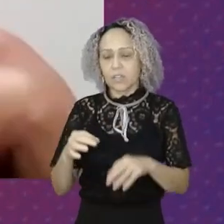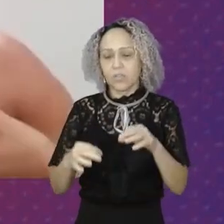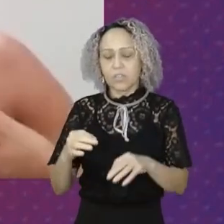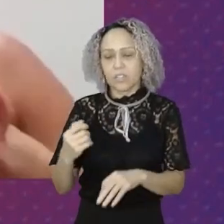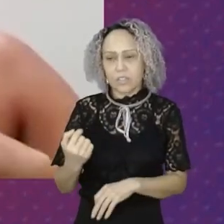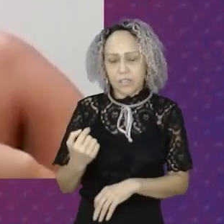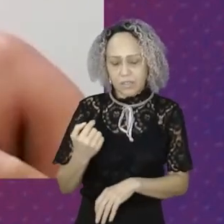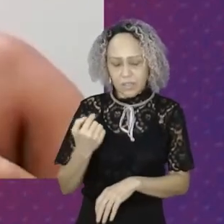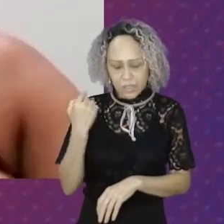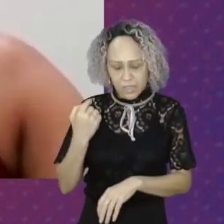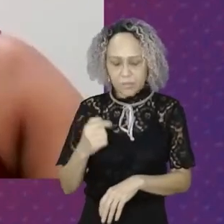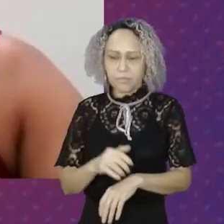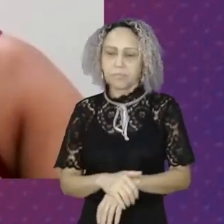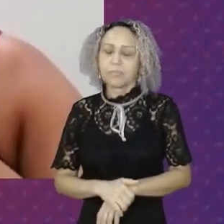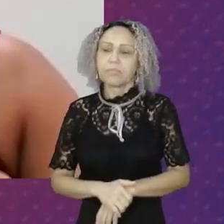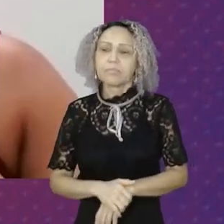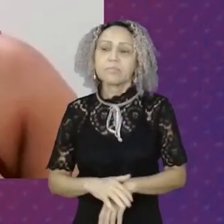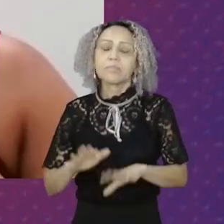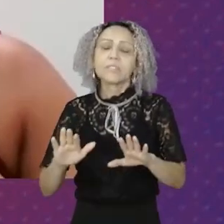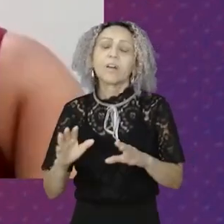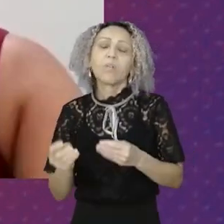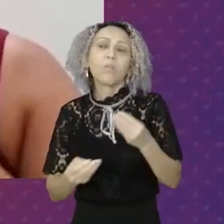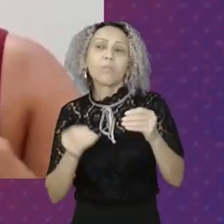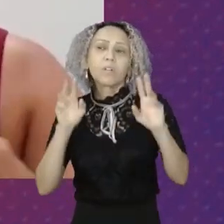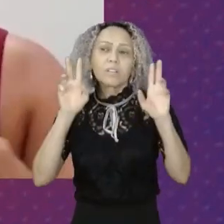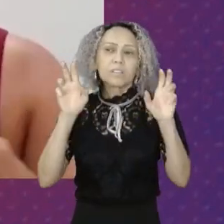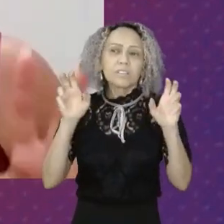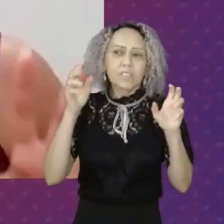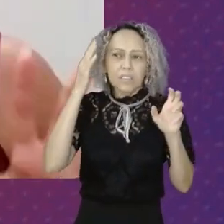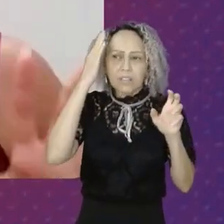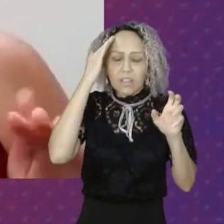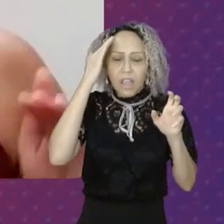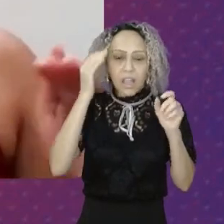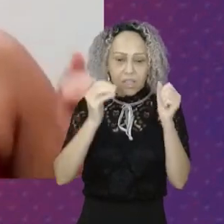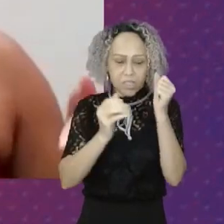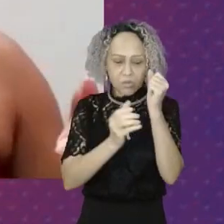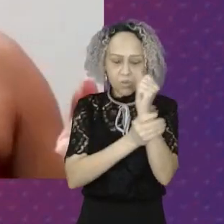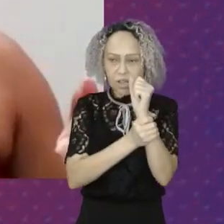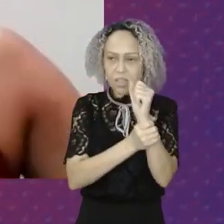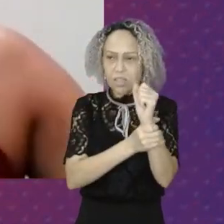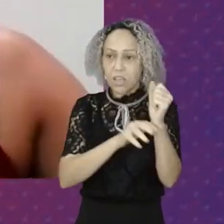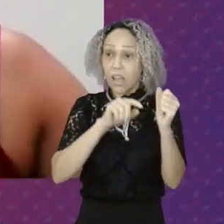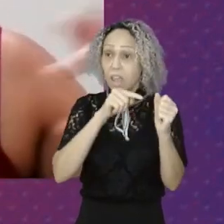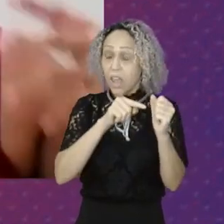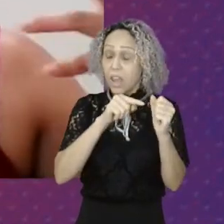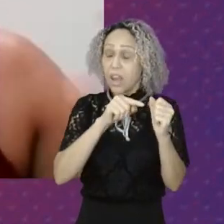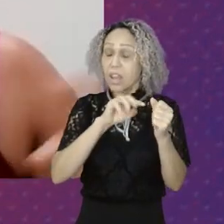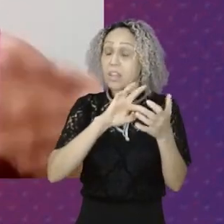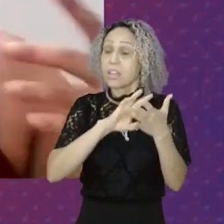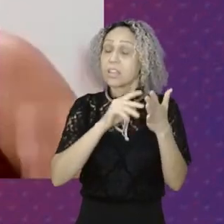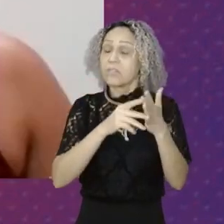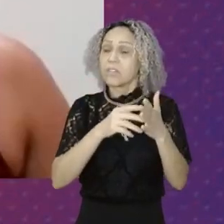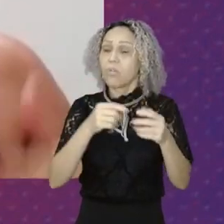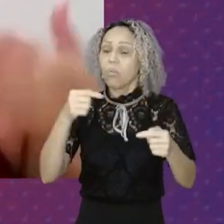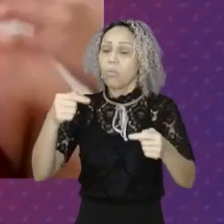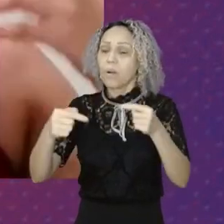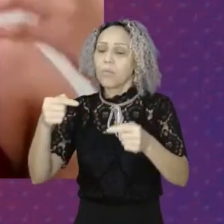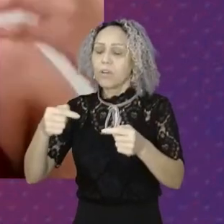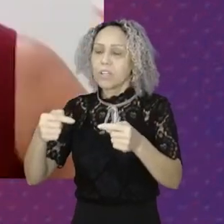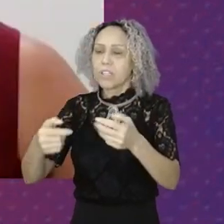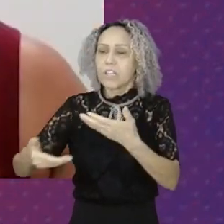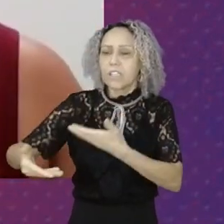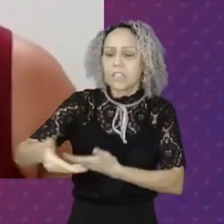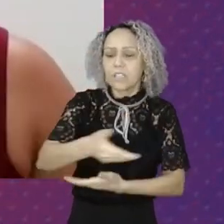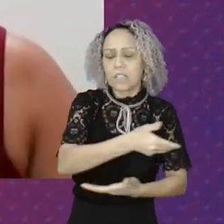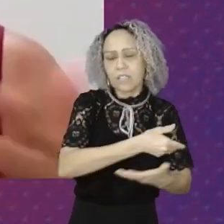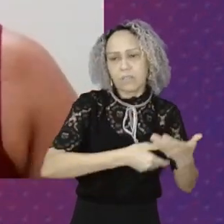a articulação, né, entendendo a segurança como uma política transversal, ou seja, passou a estimular e